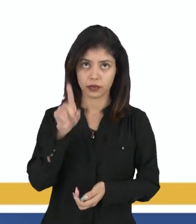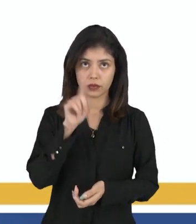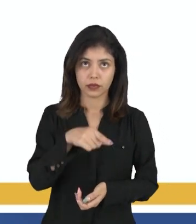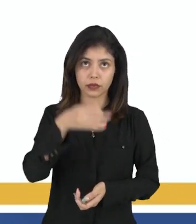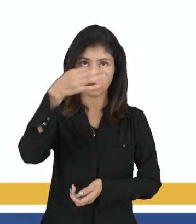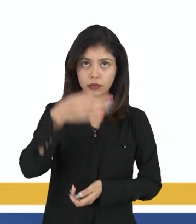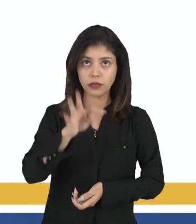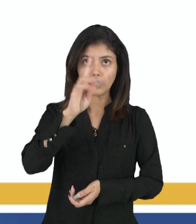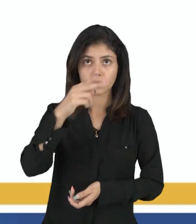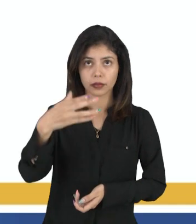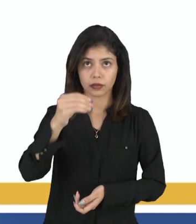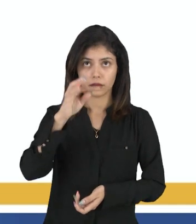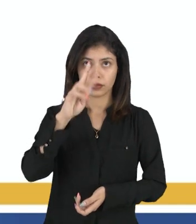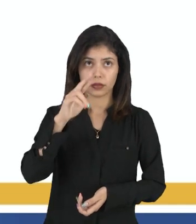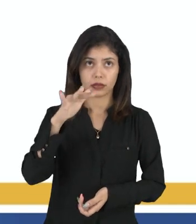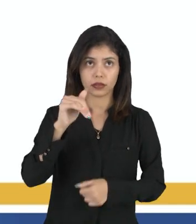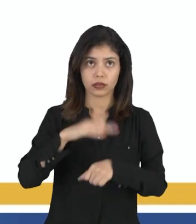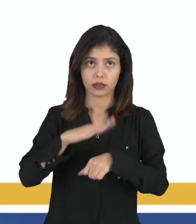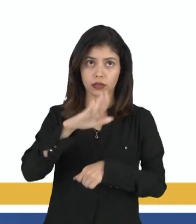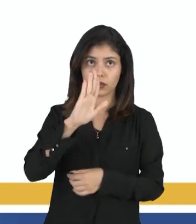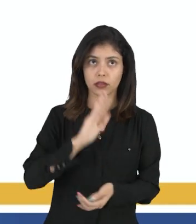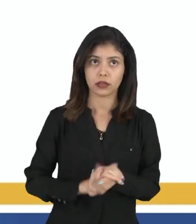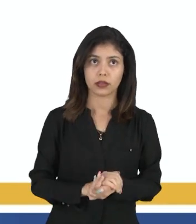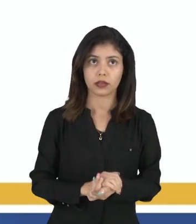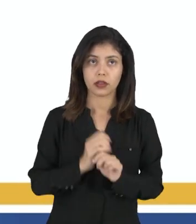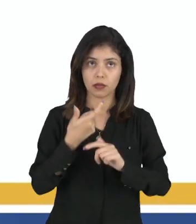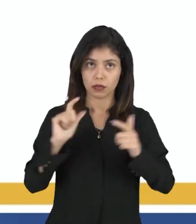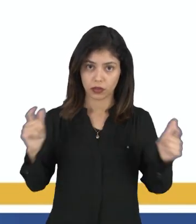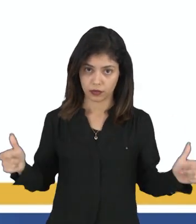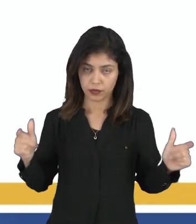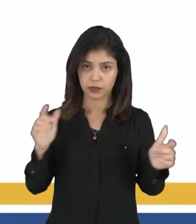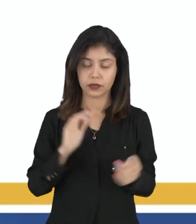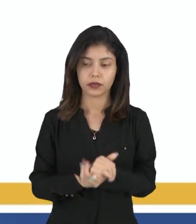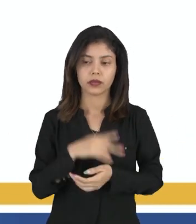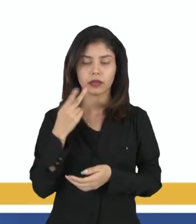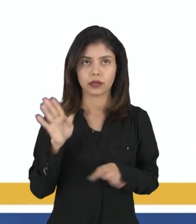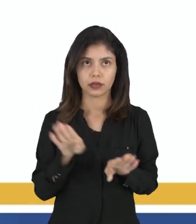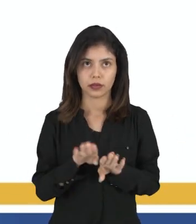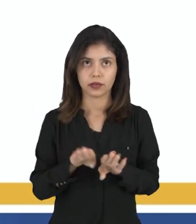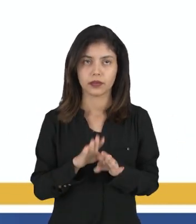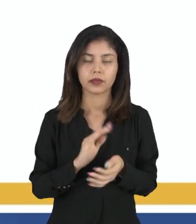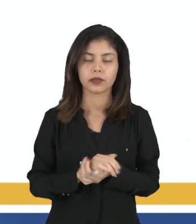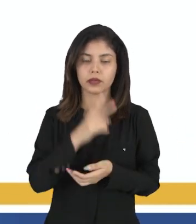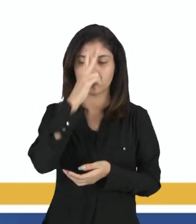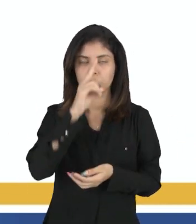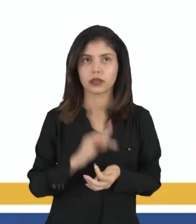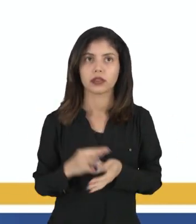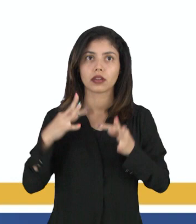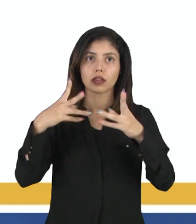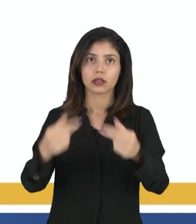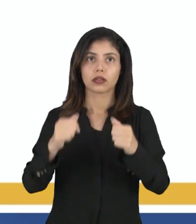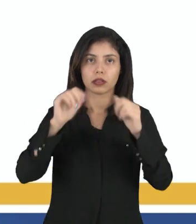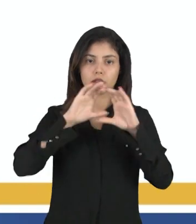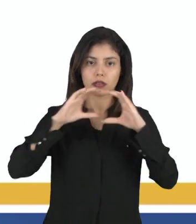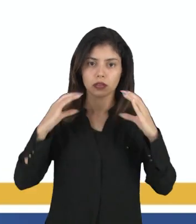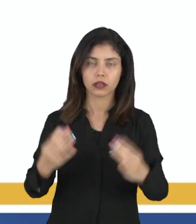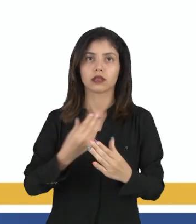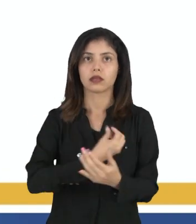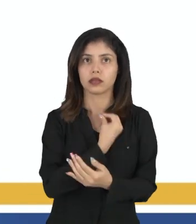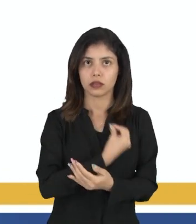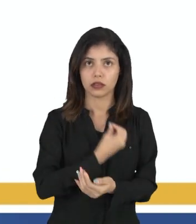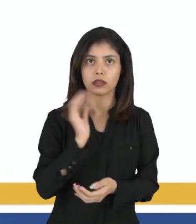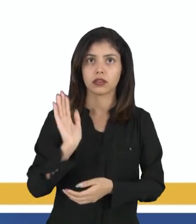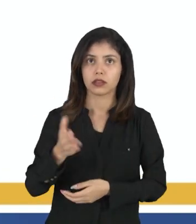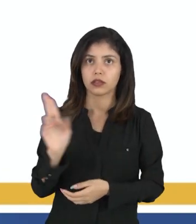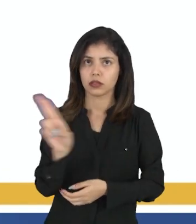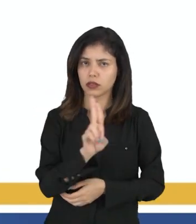Marque a alternativa que indica o táxon ou categoria mais abrangente. Também falei para vocês, lembra lá. E 3. Todos os seres